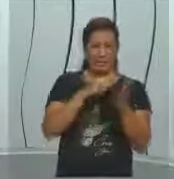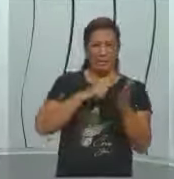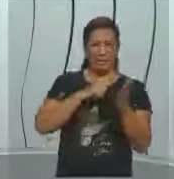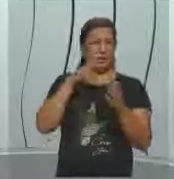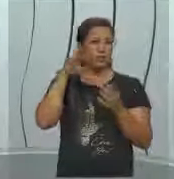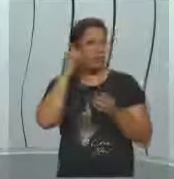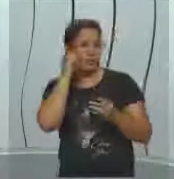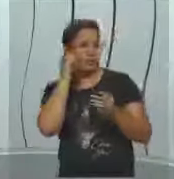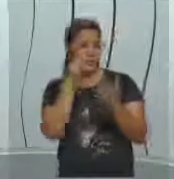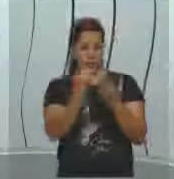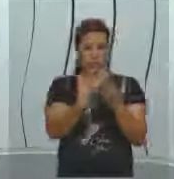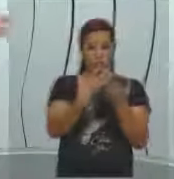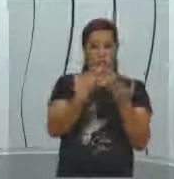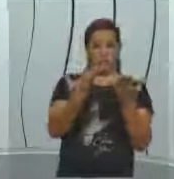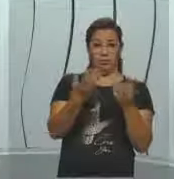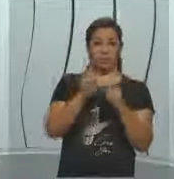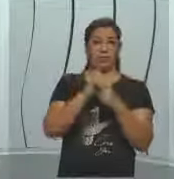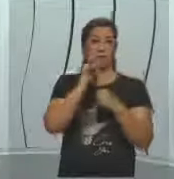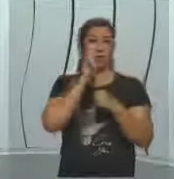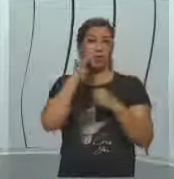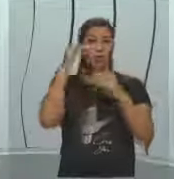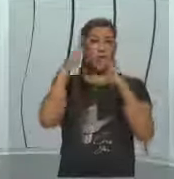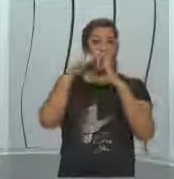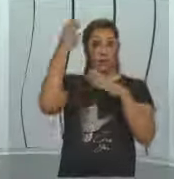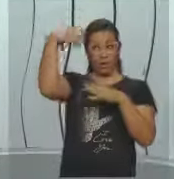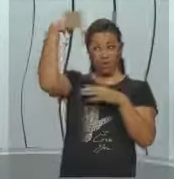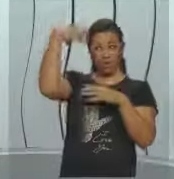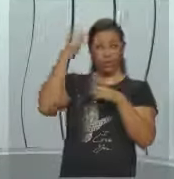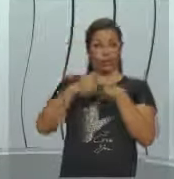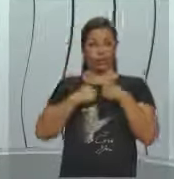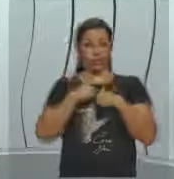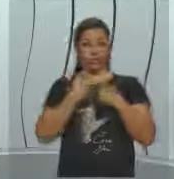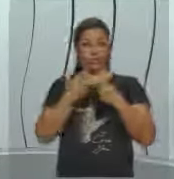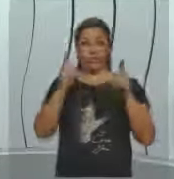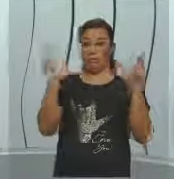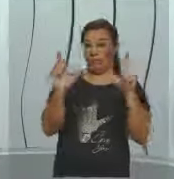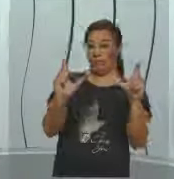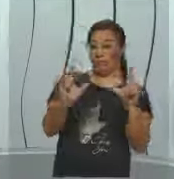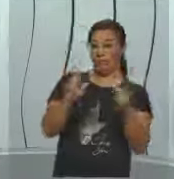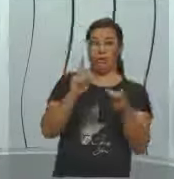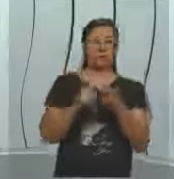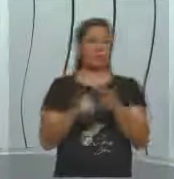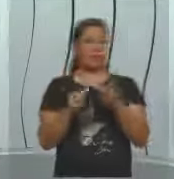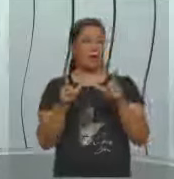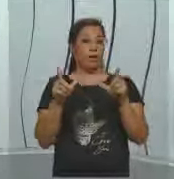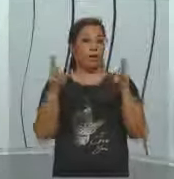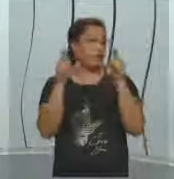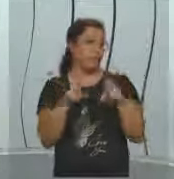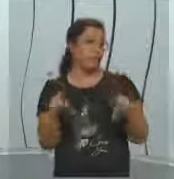som. Posso pensar num chuveiro, posso pensar numa televisão, num computador,